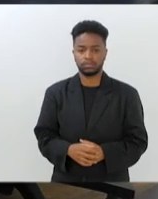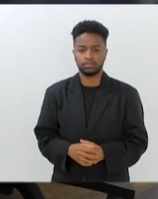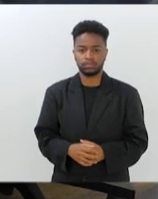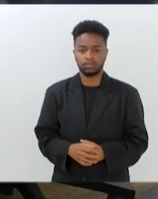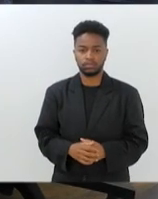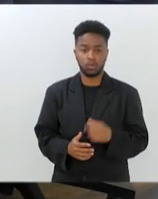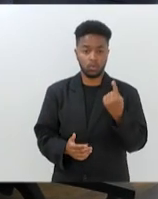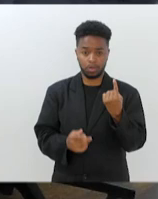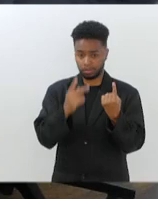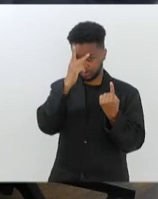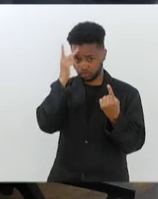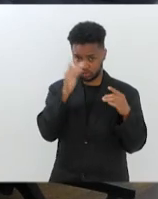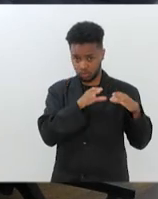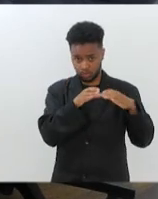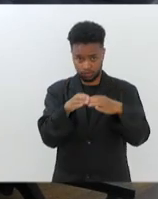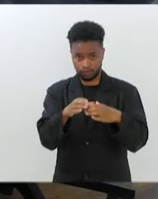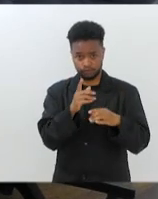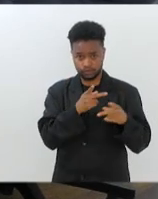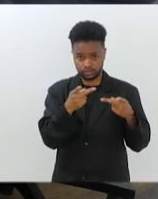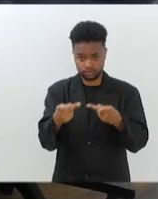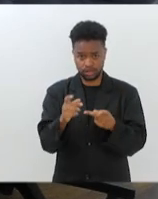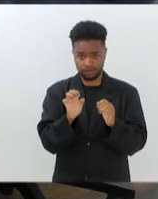uma pessoa vai vai no evento